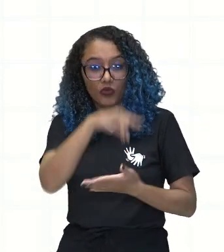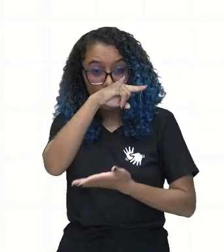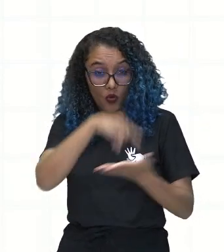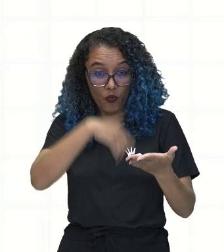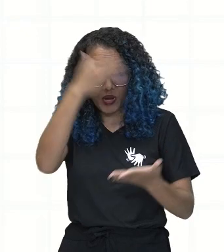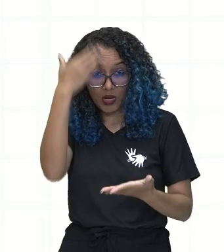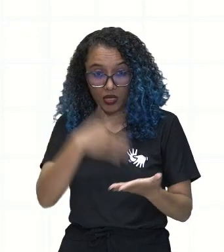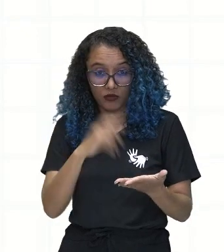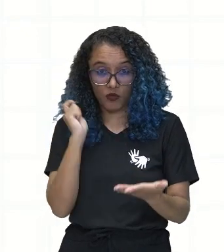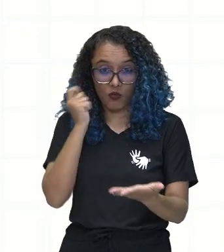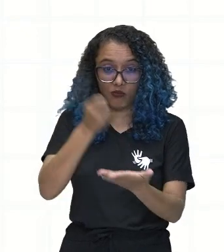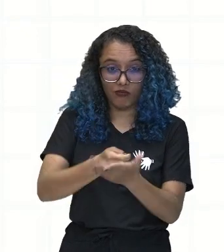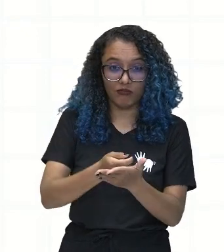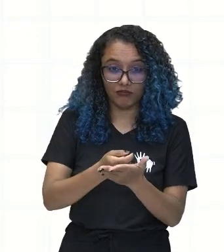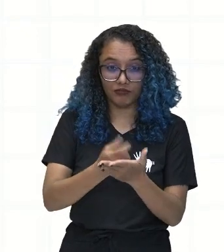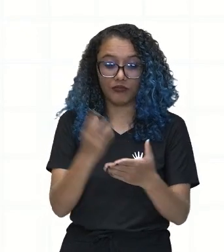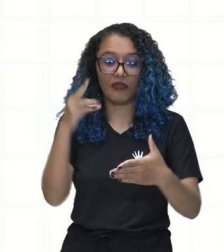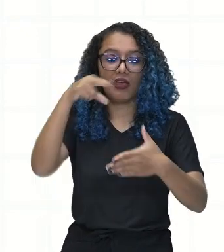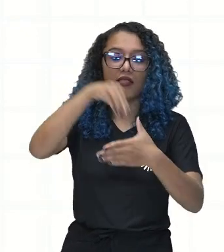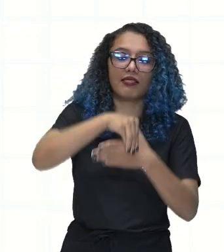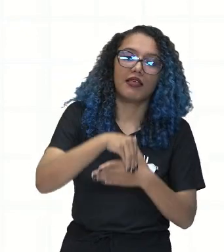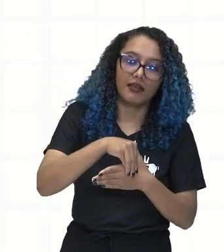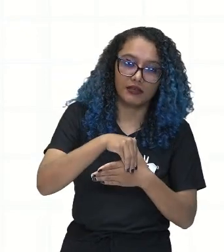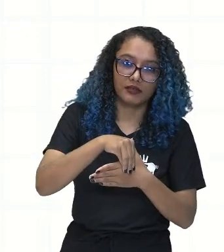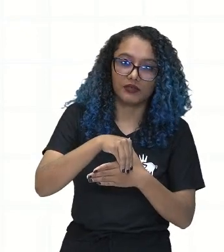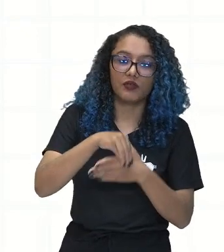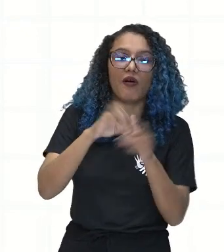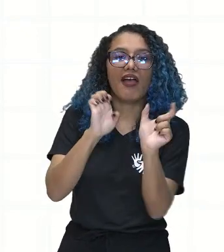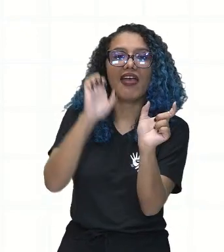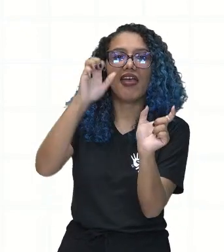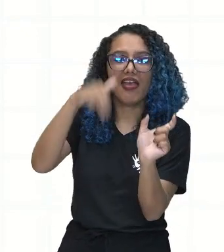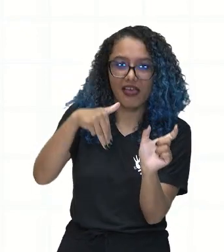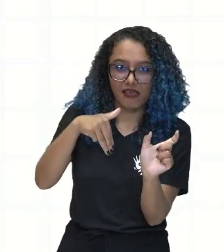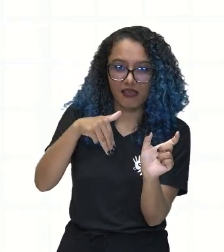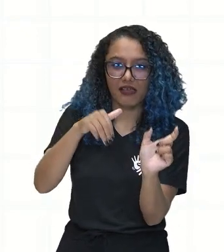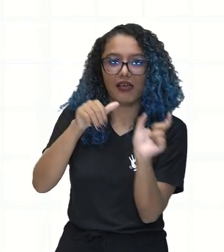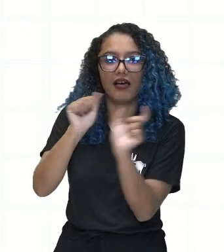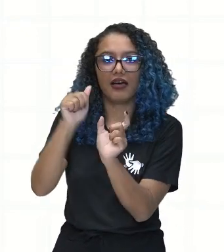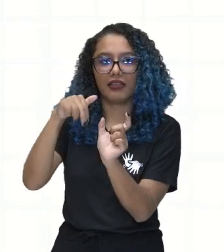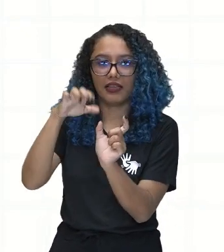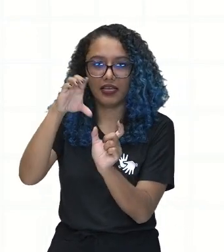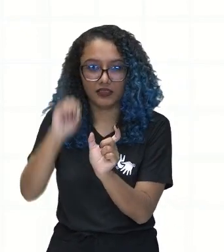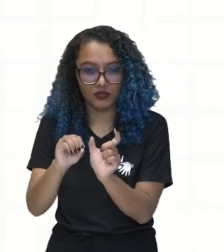O recibo em anexo, não vai mudar, tá bom? Prosseguindo.